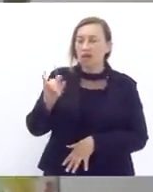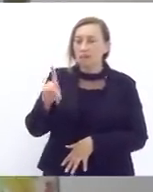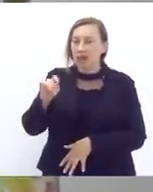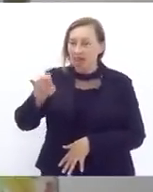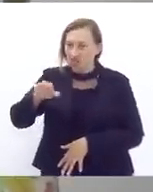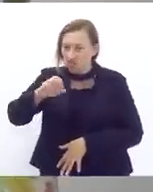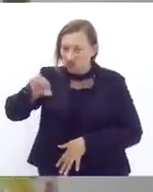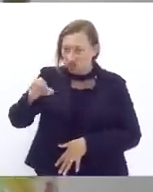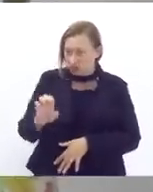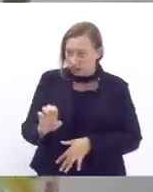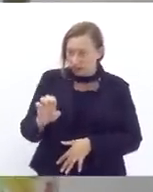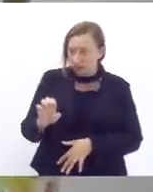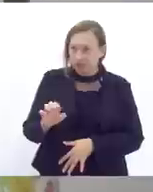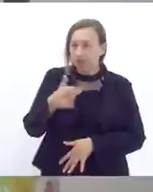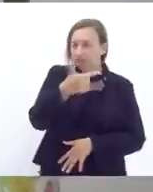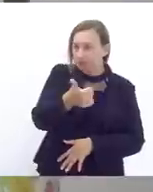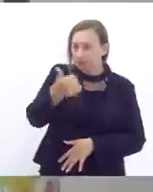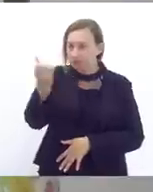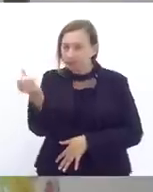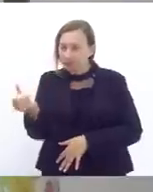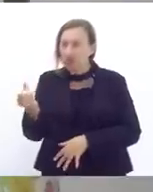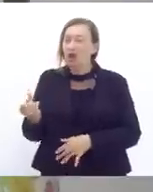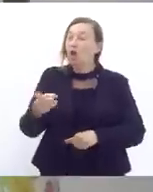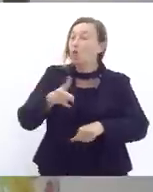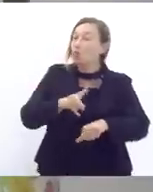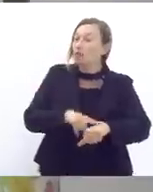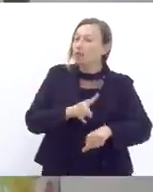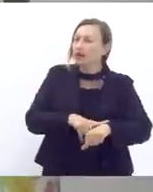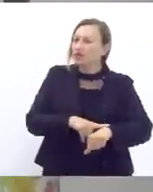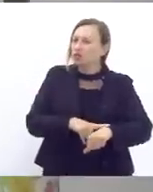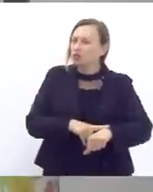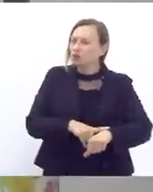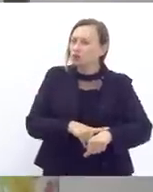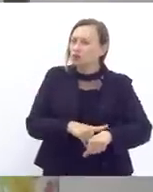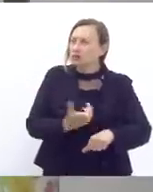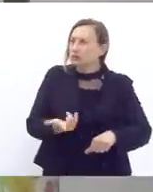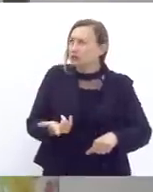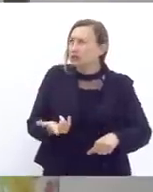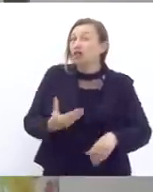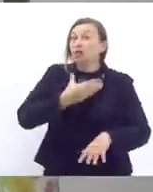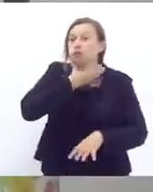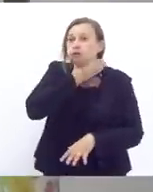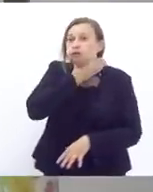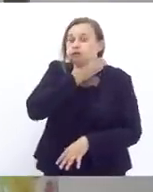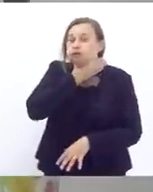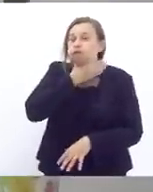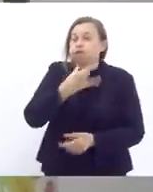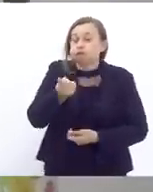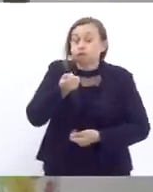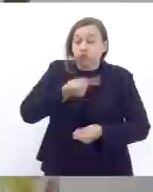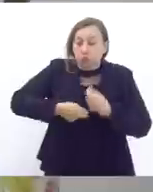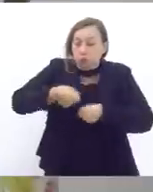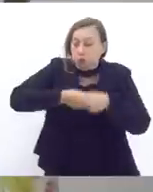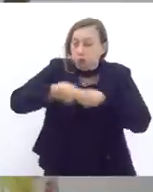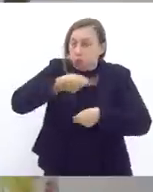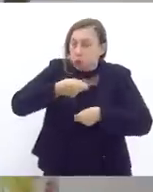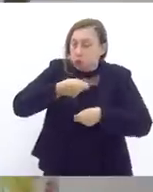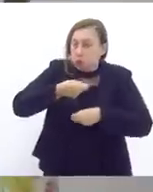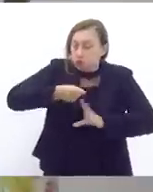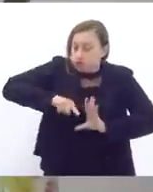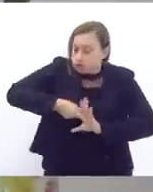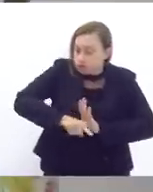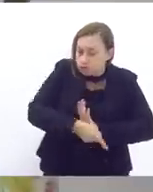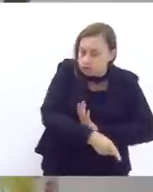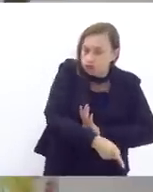2016 que foi o momento em que a crise econômica se